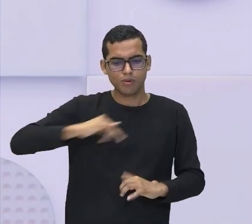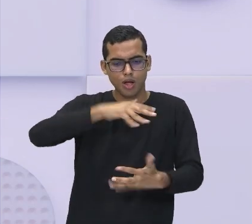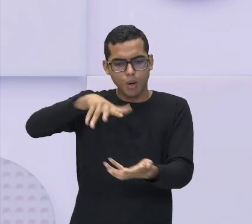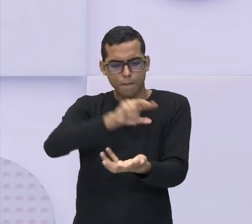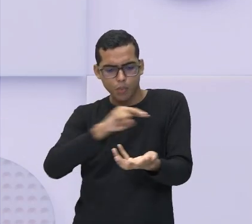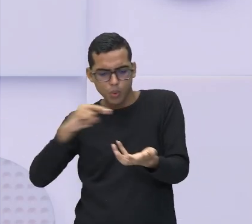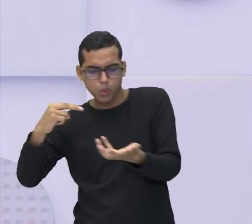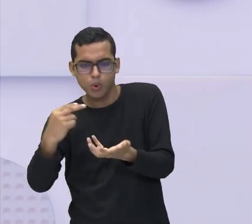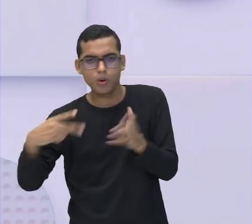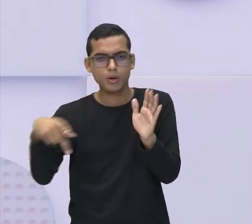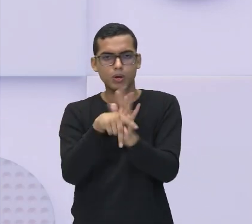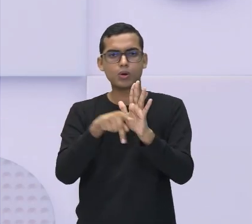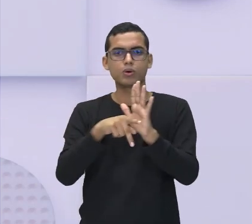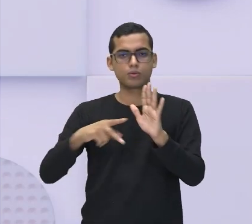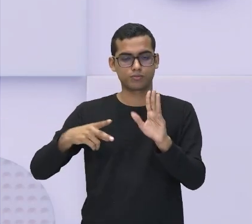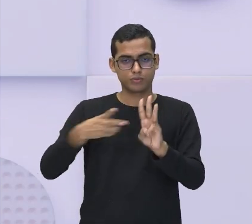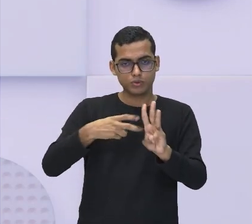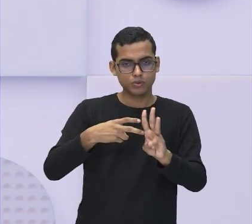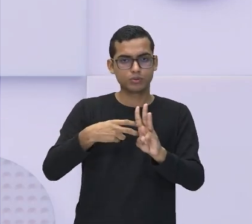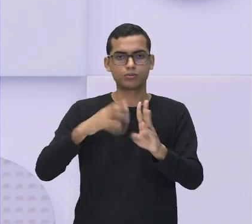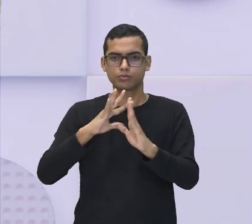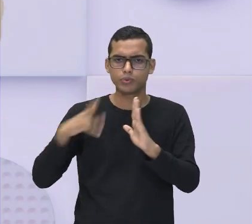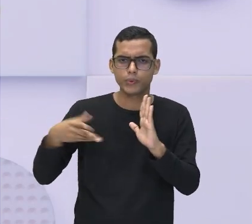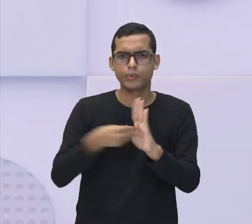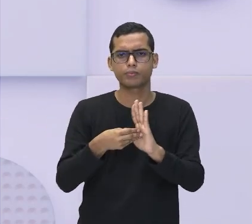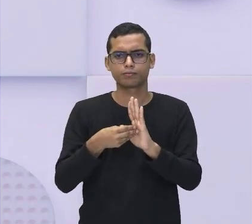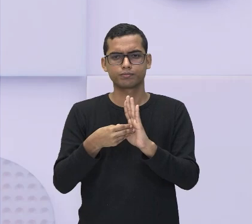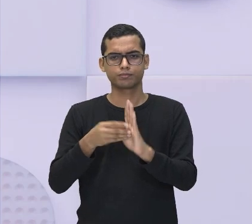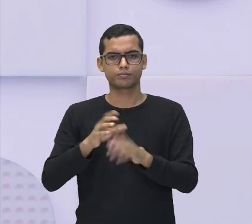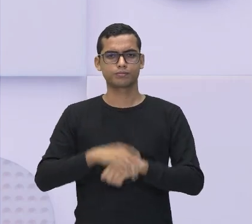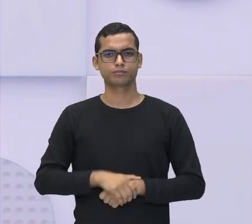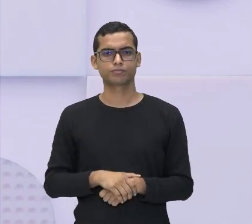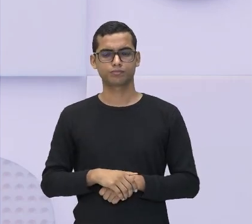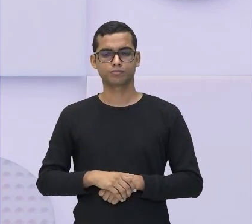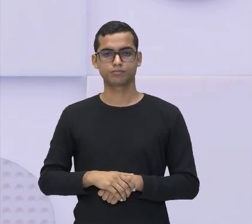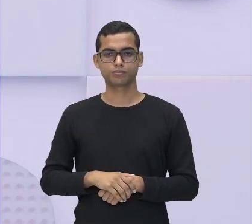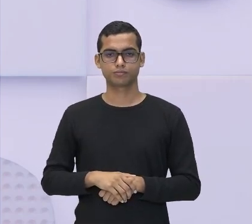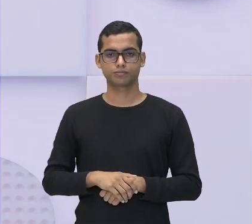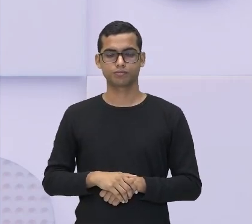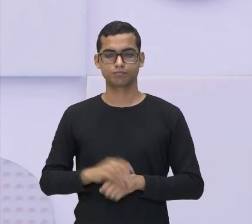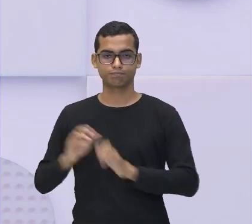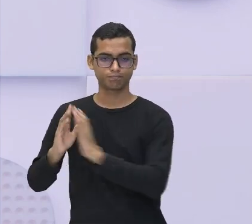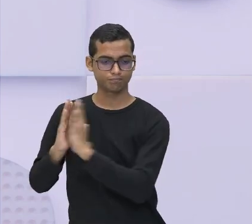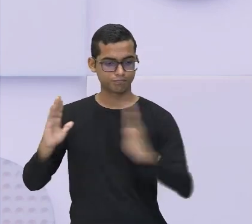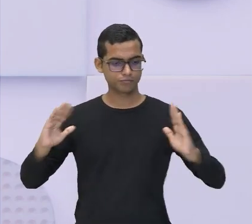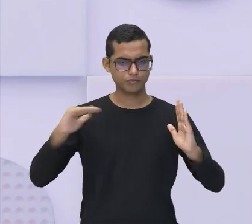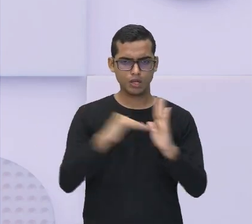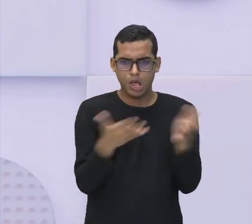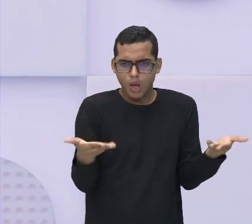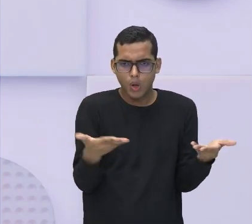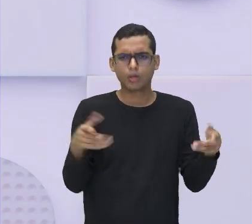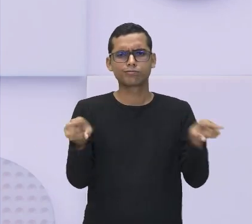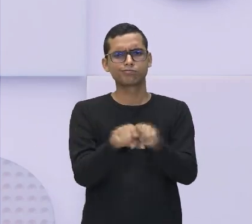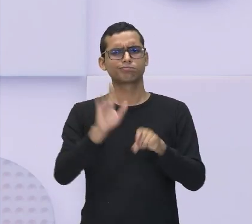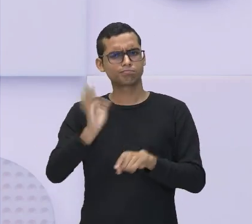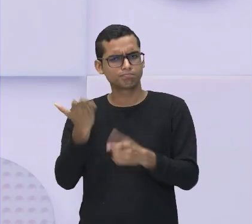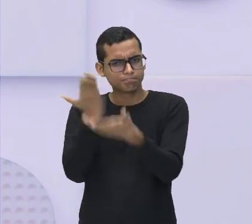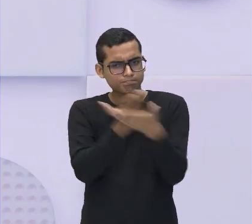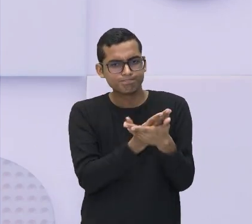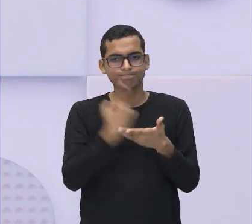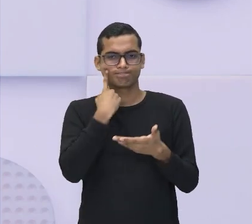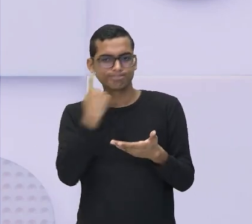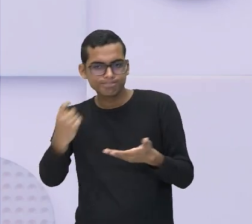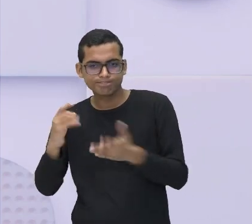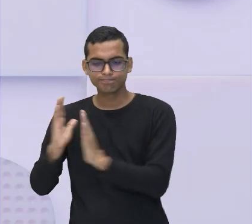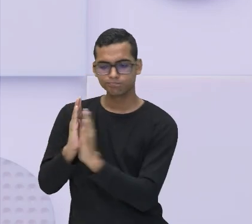amazônica. Ok? Gente, até aqui já fizemos um longo caminho, um caminho assim bem